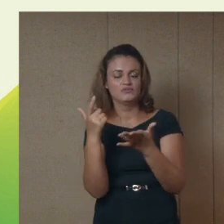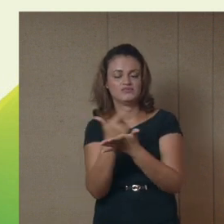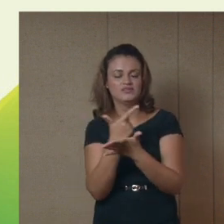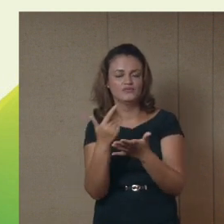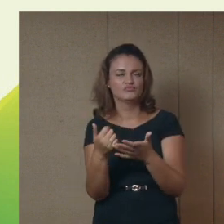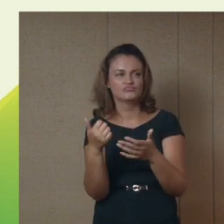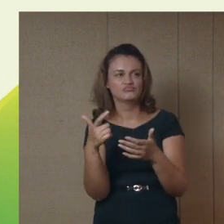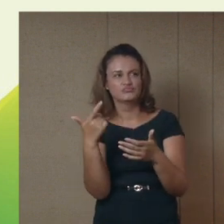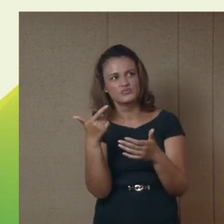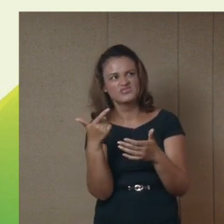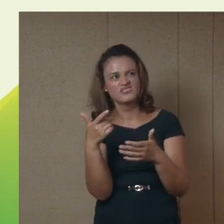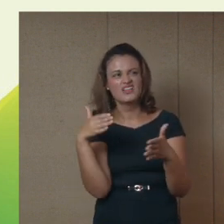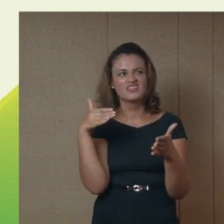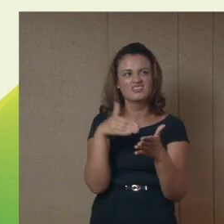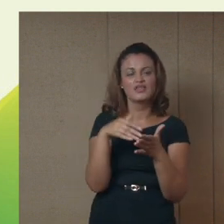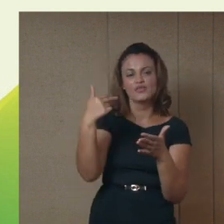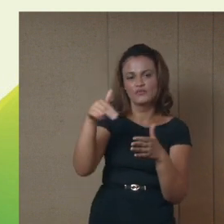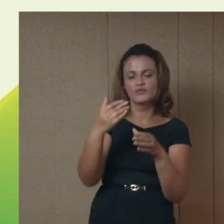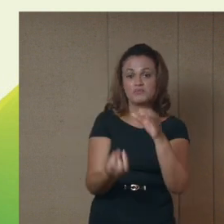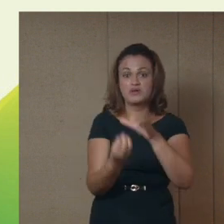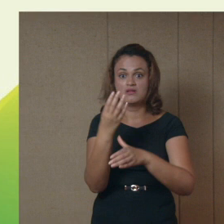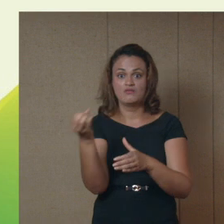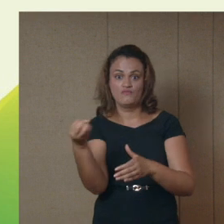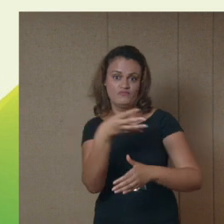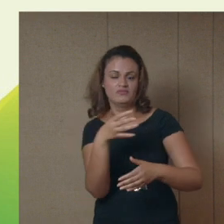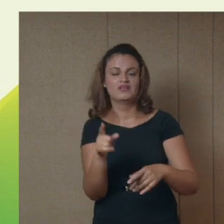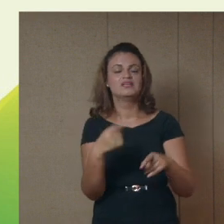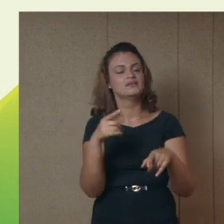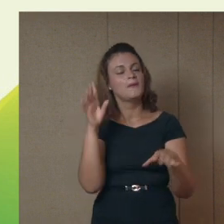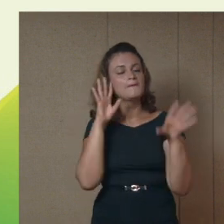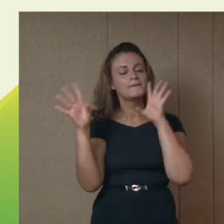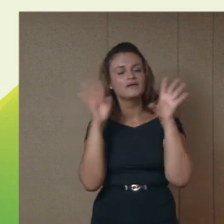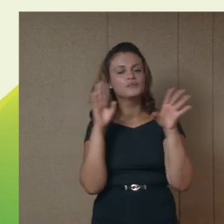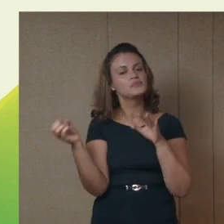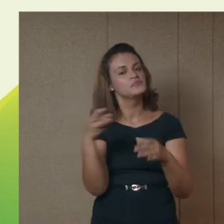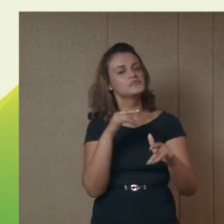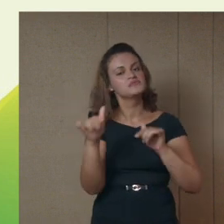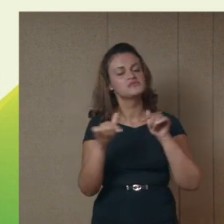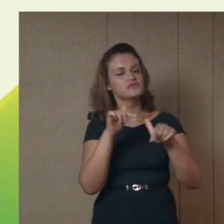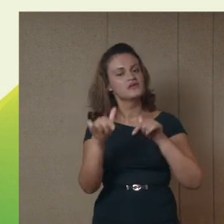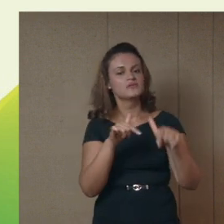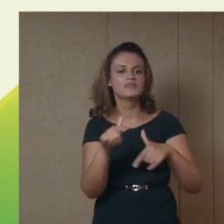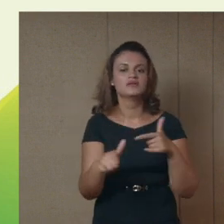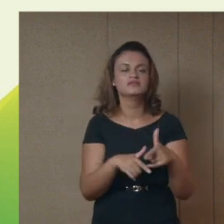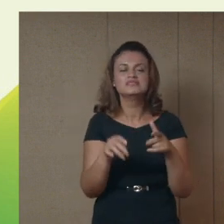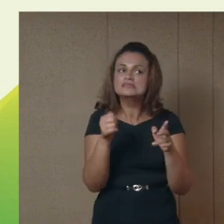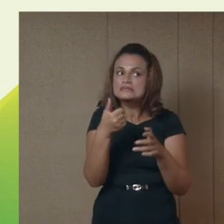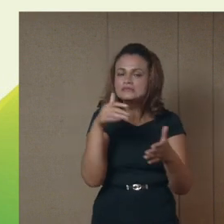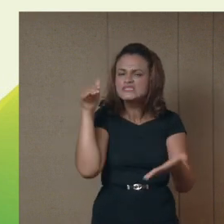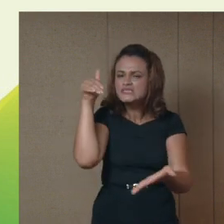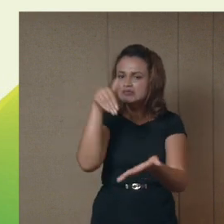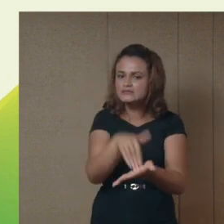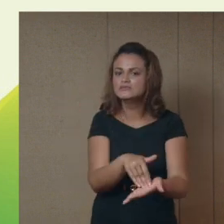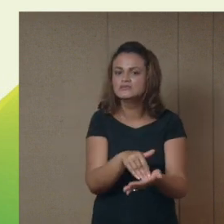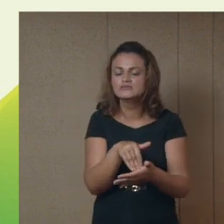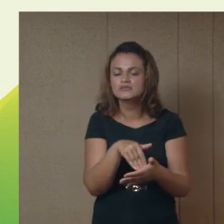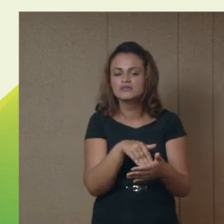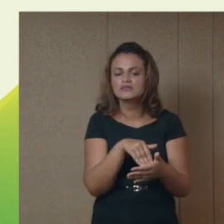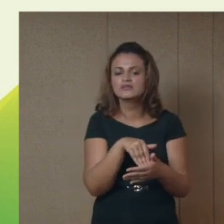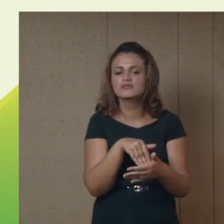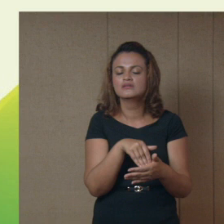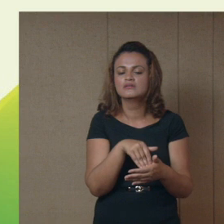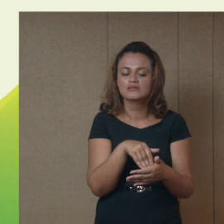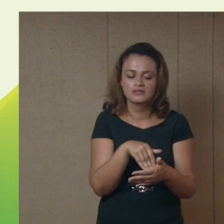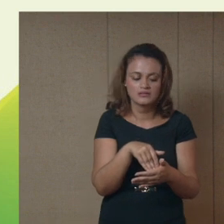ser lançado até em em novembro e um novo plano de trabalho estamos na fase na fase final de elaboração é